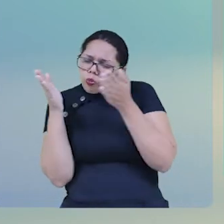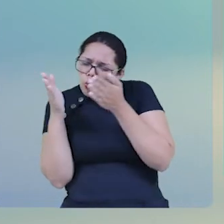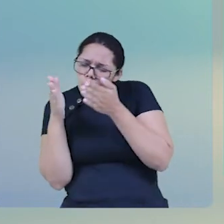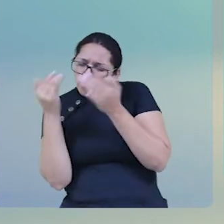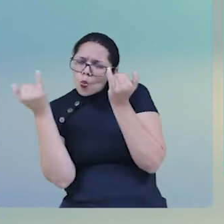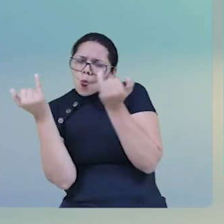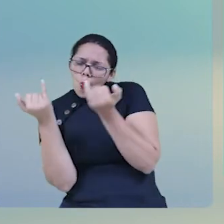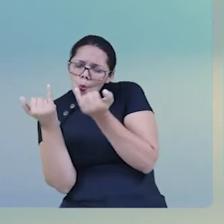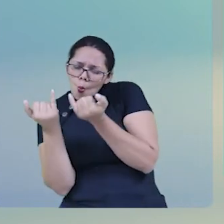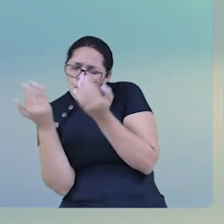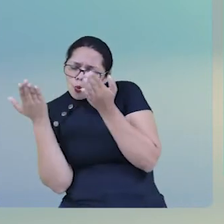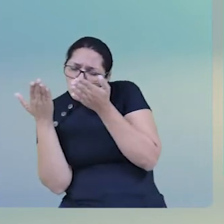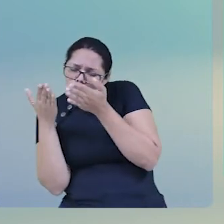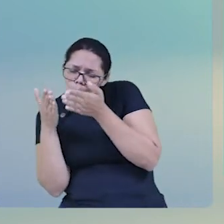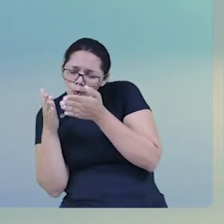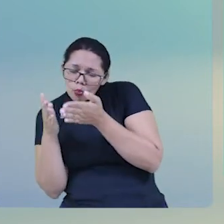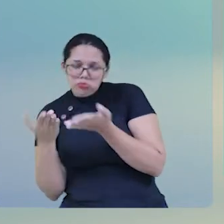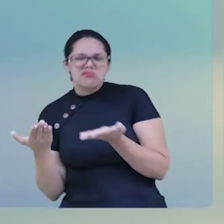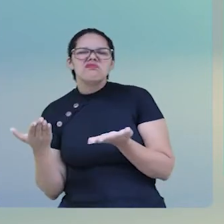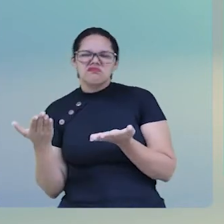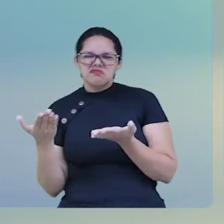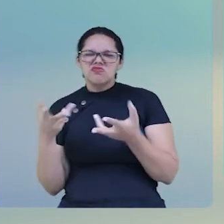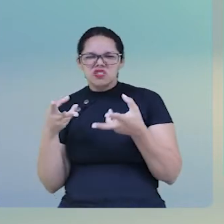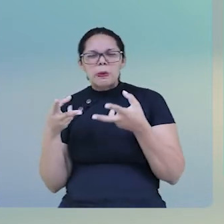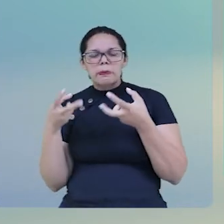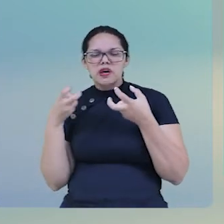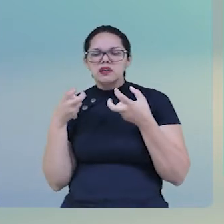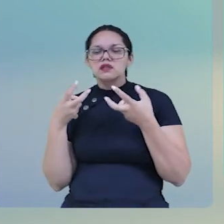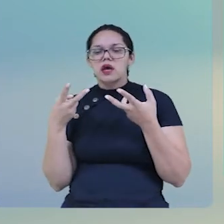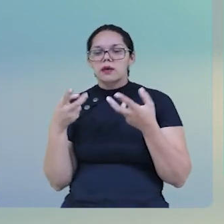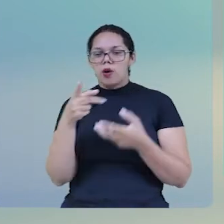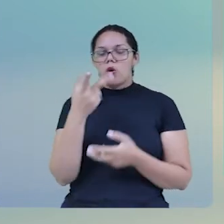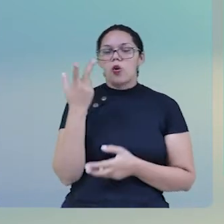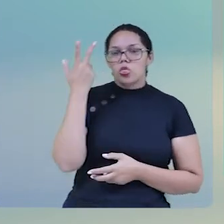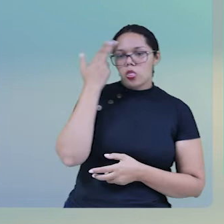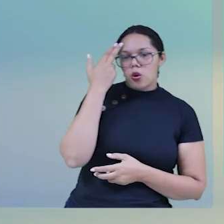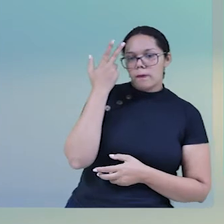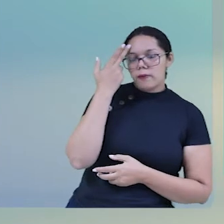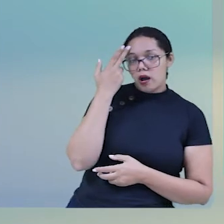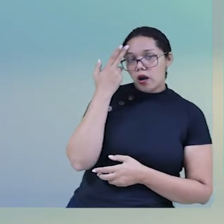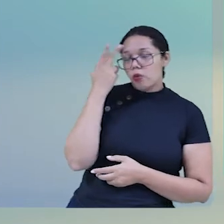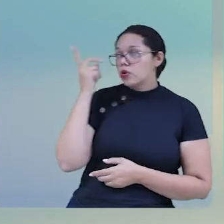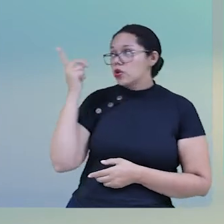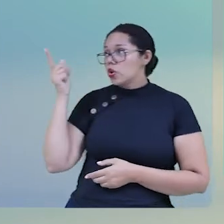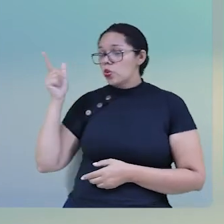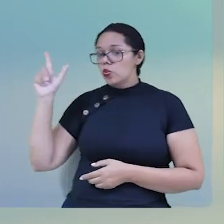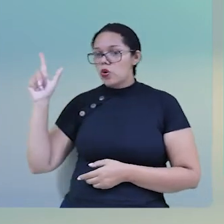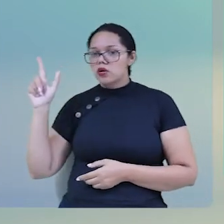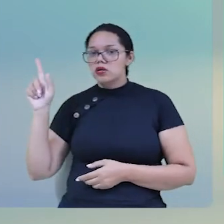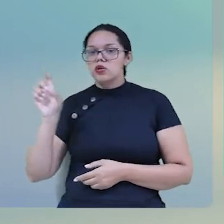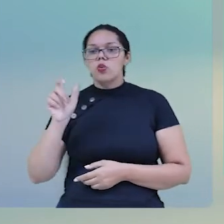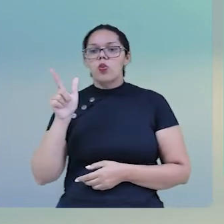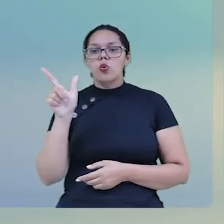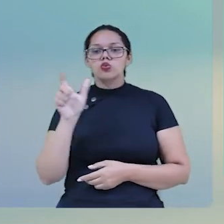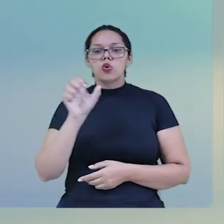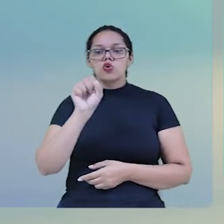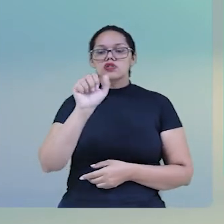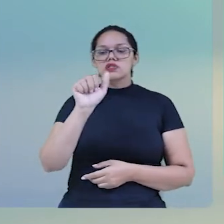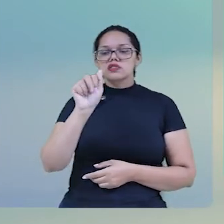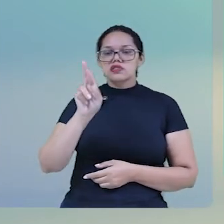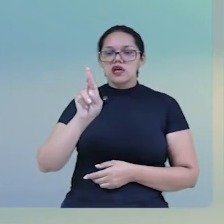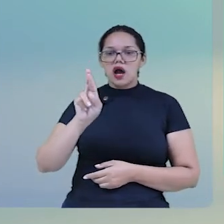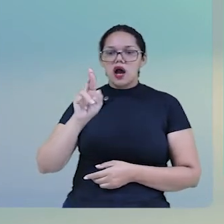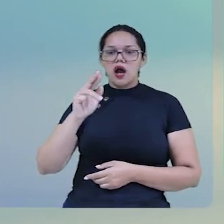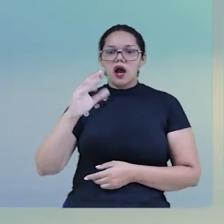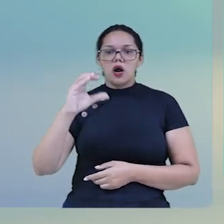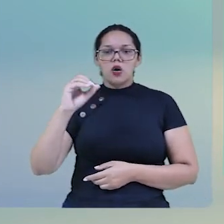fino. Dá para perceber um indivíduo normal e um indivíduo com sarcopenia. E é